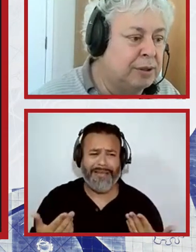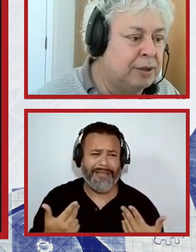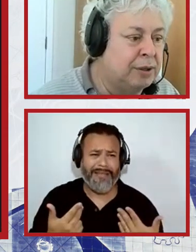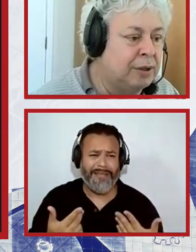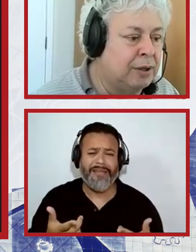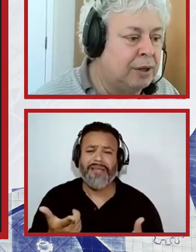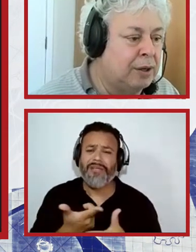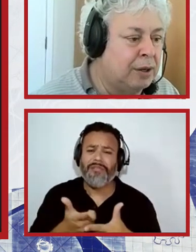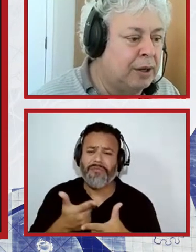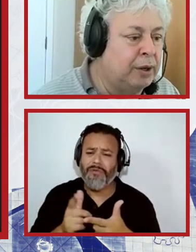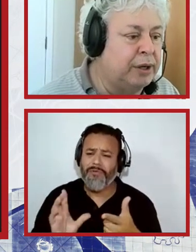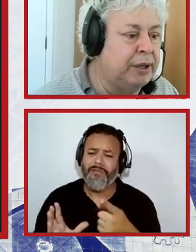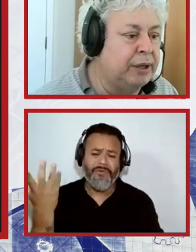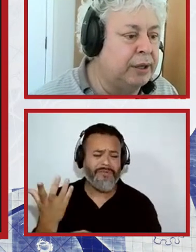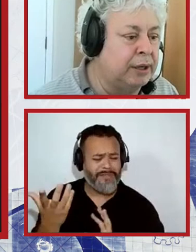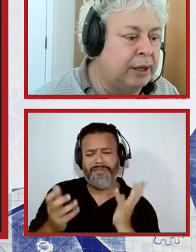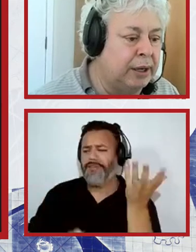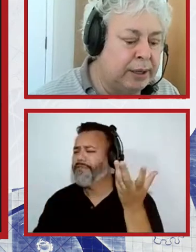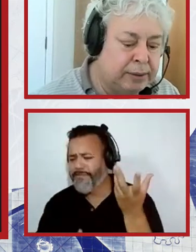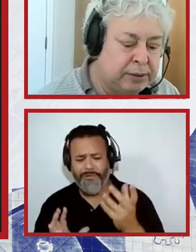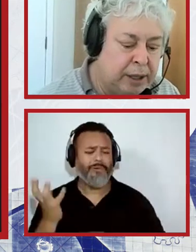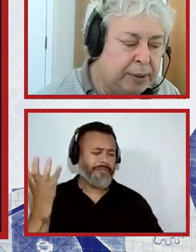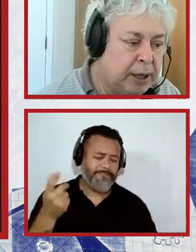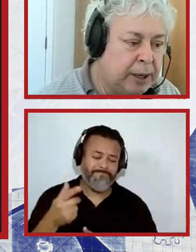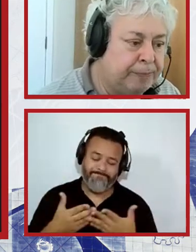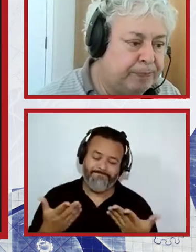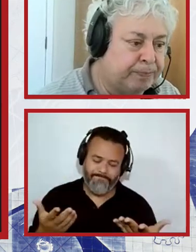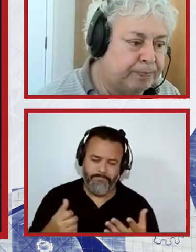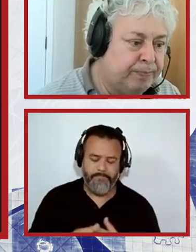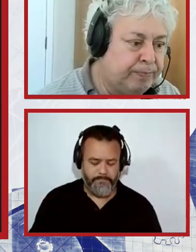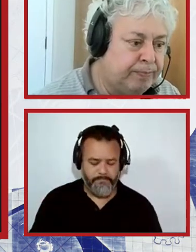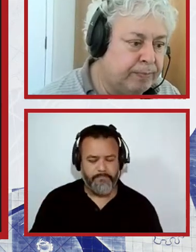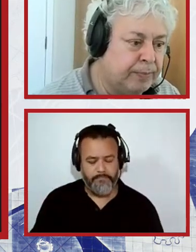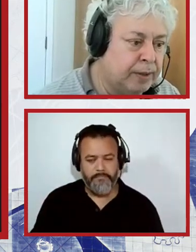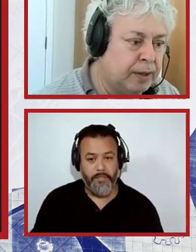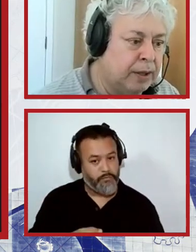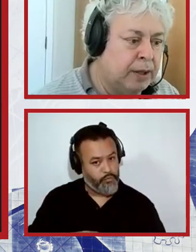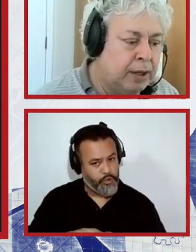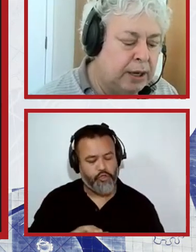amigos, eu queria terminar